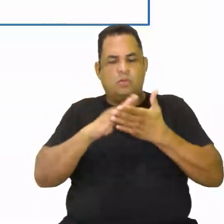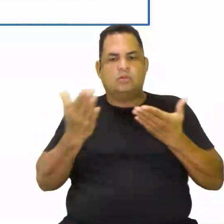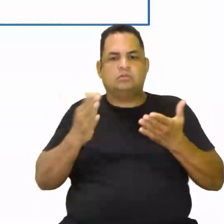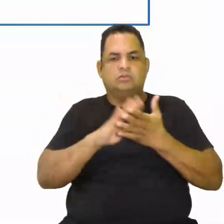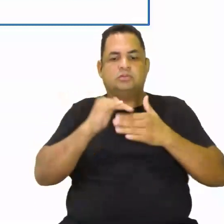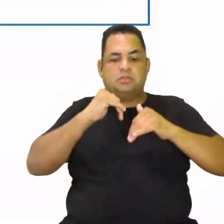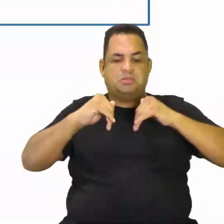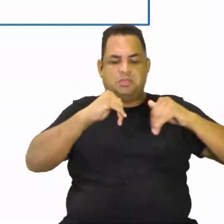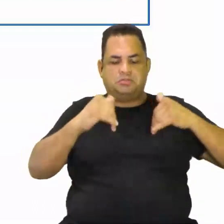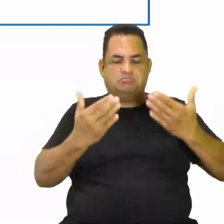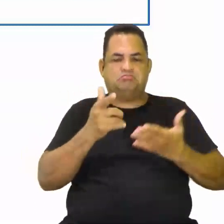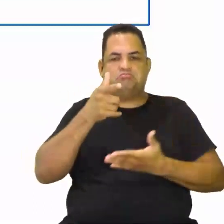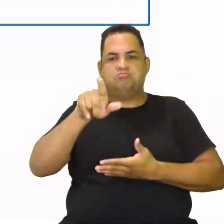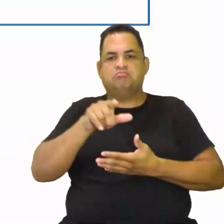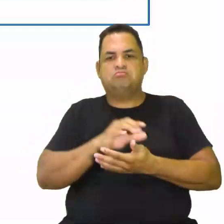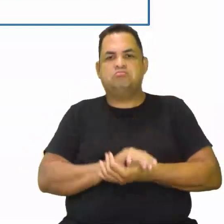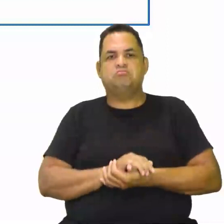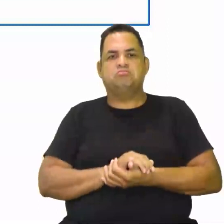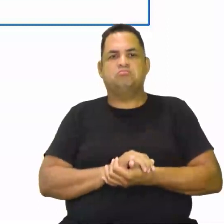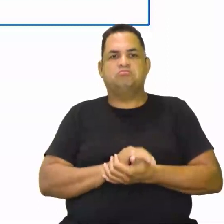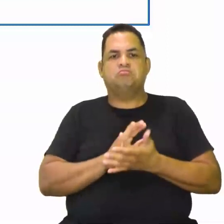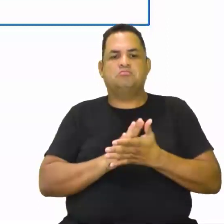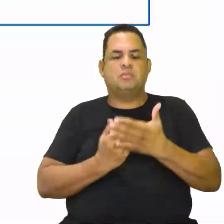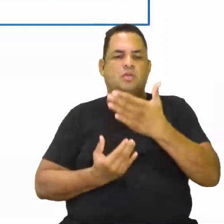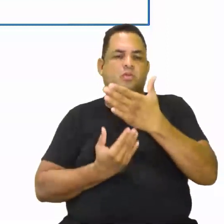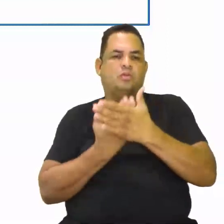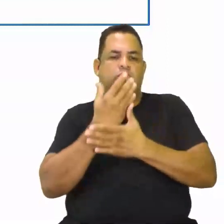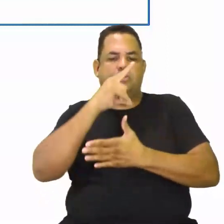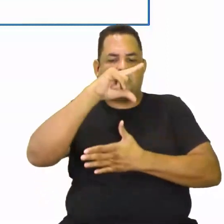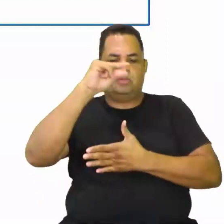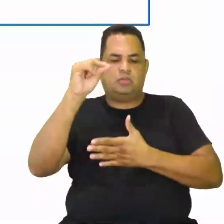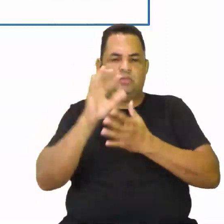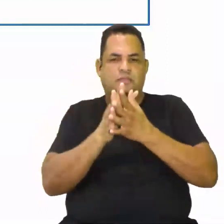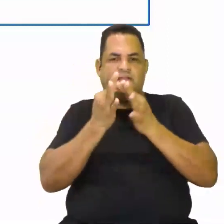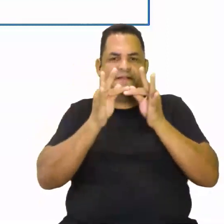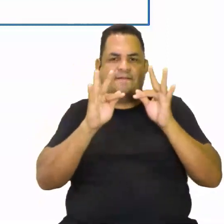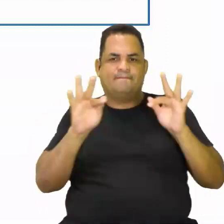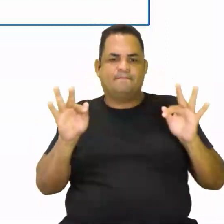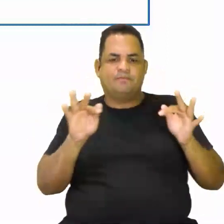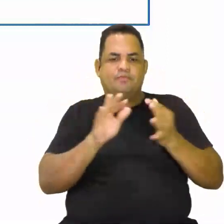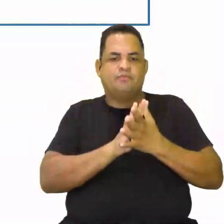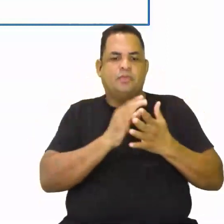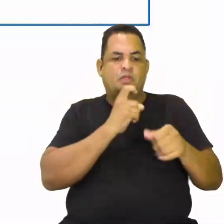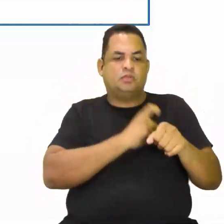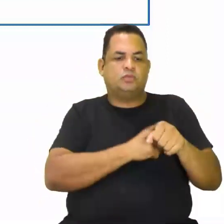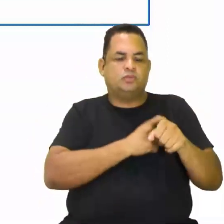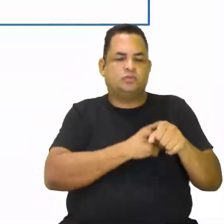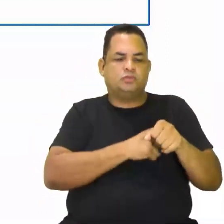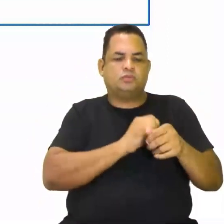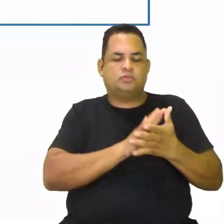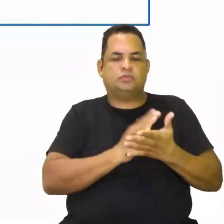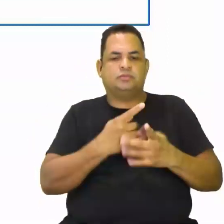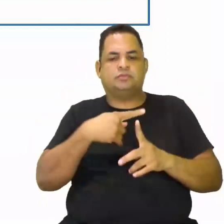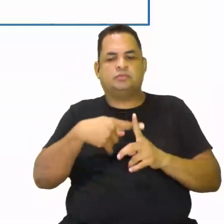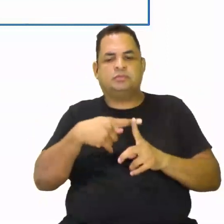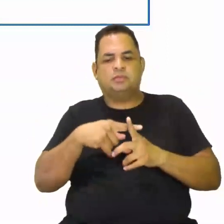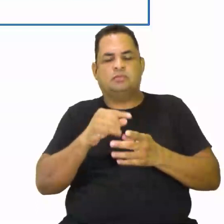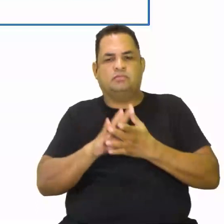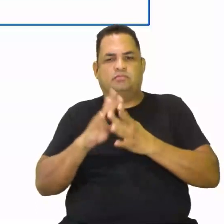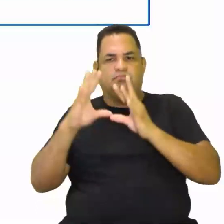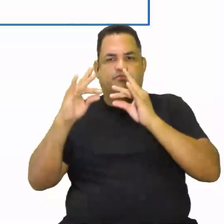que eu falei para vocês, destilação simples, quando sólido e líquido se separa por um aquecimento e